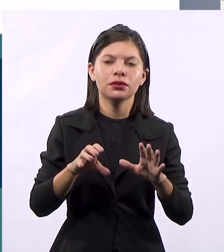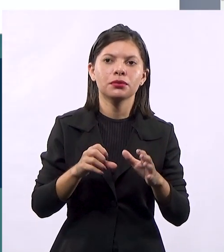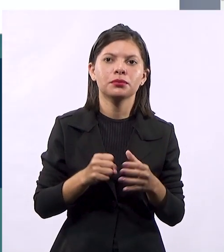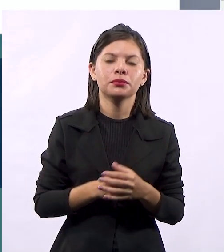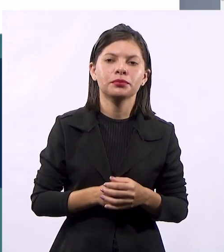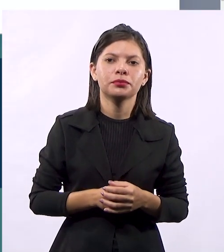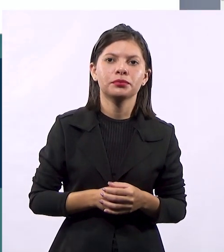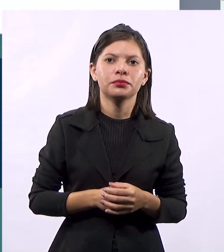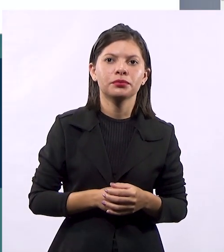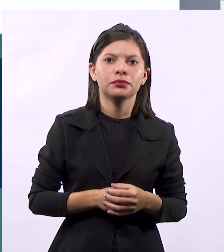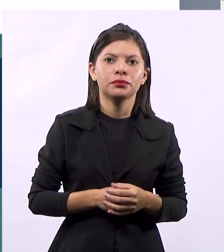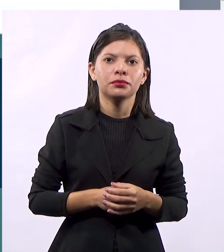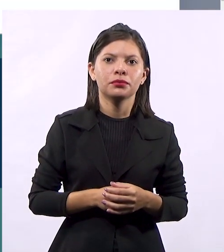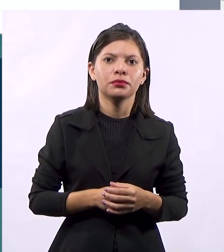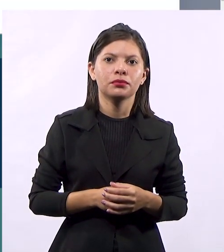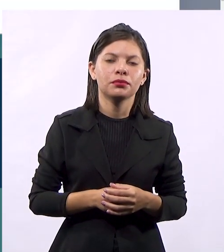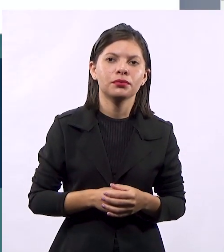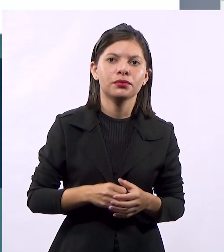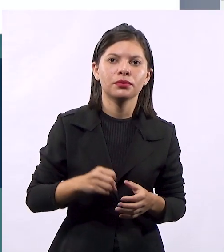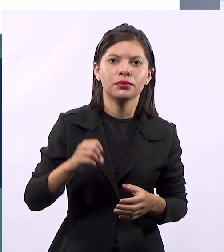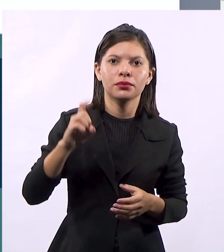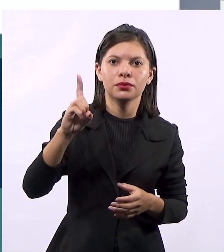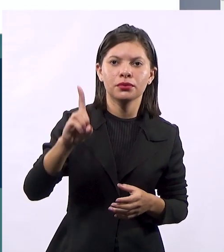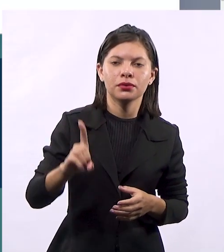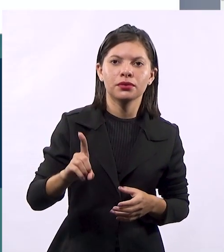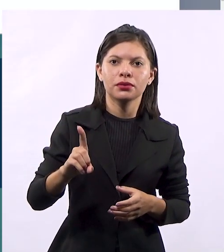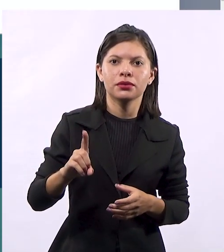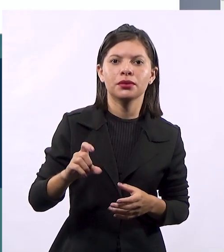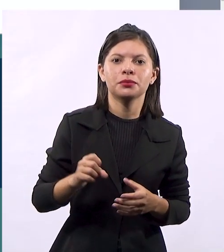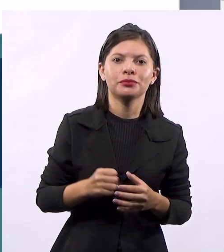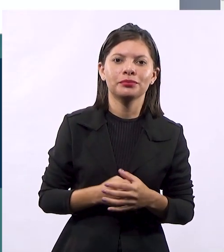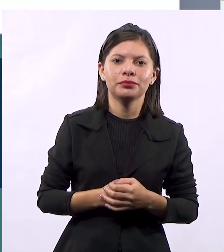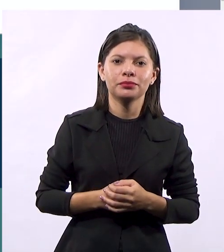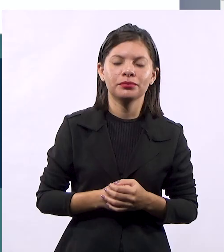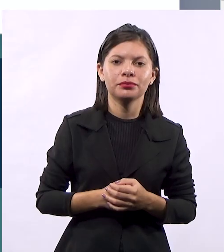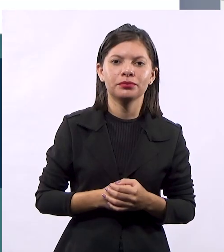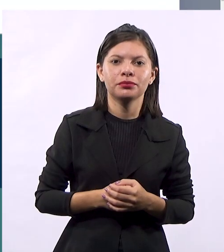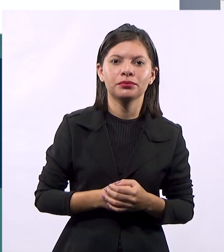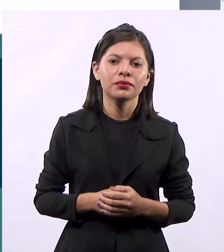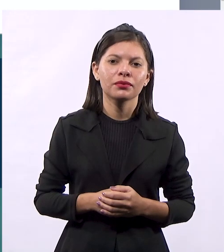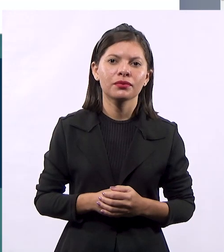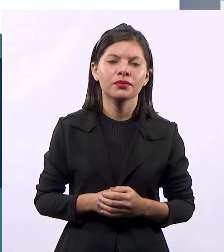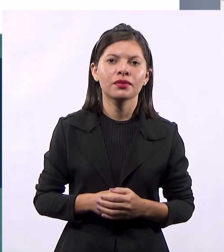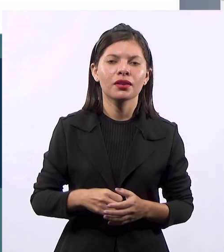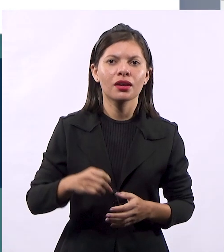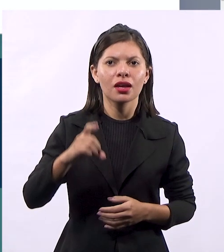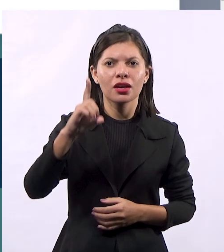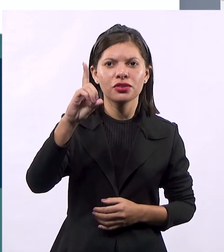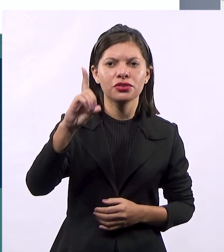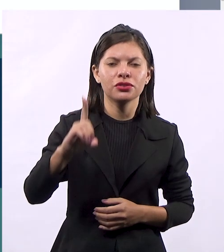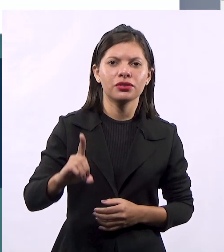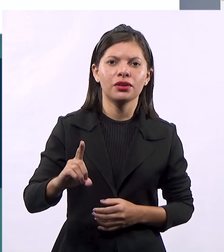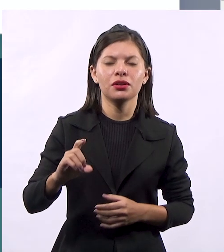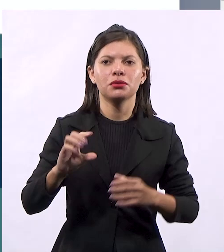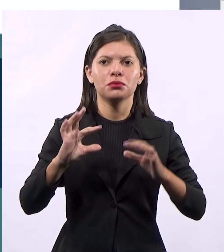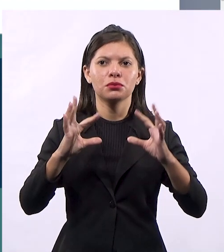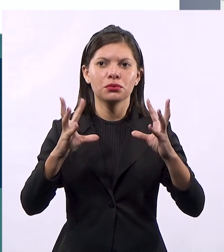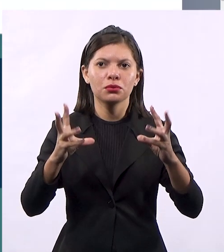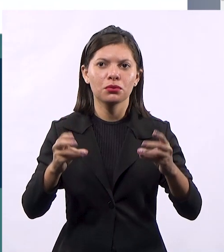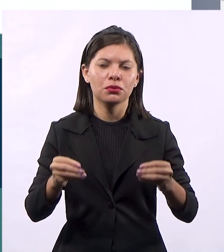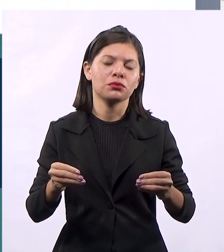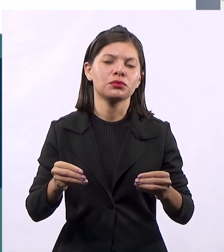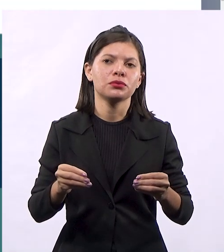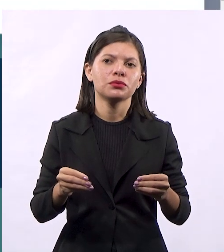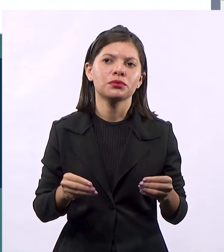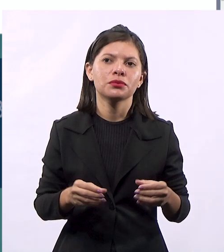da educação, da cultura e do desporto. Na sua seção 1, ele vai trabalhar da educação. E lá, o 205 vai